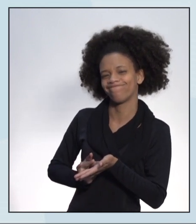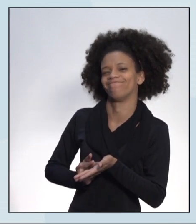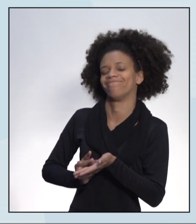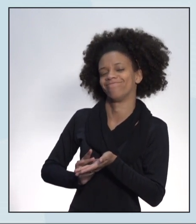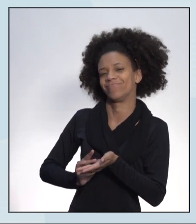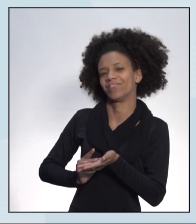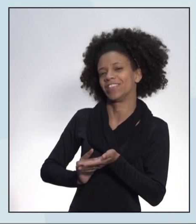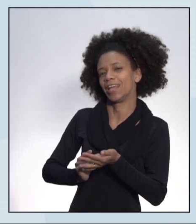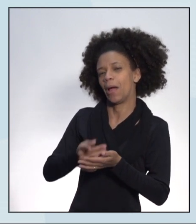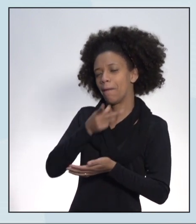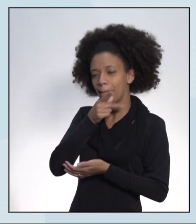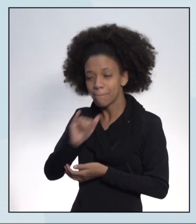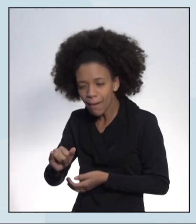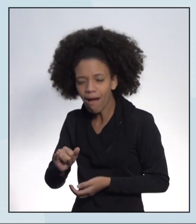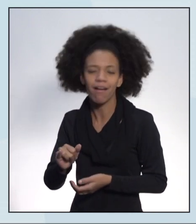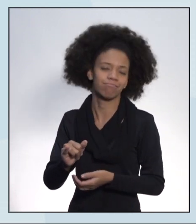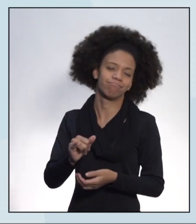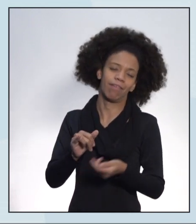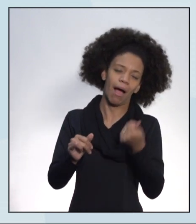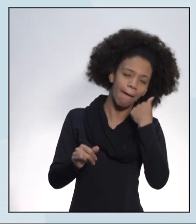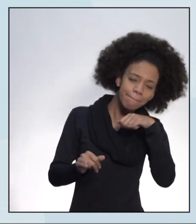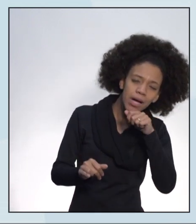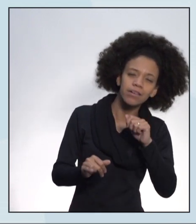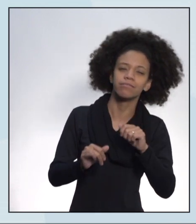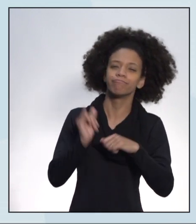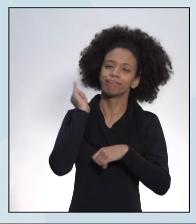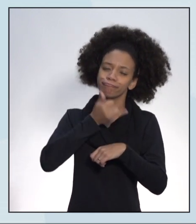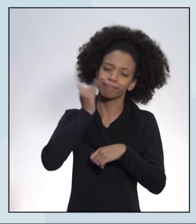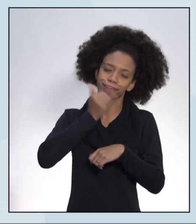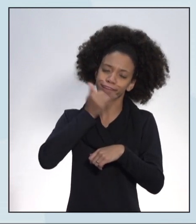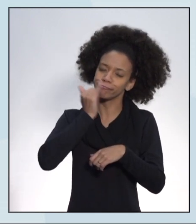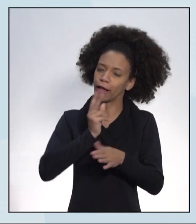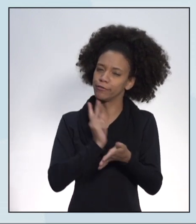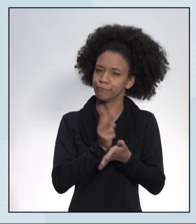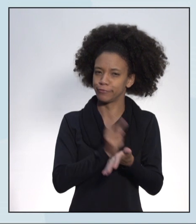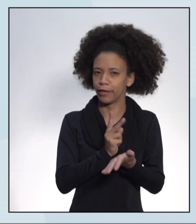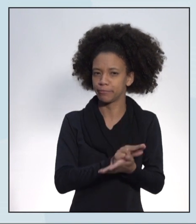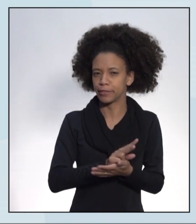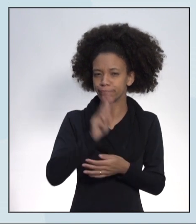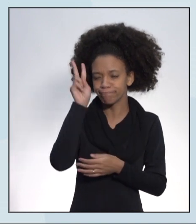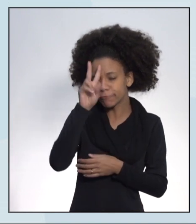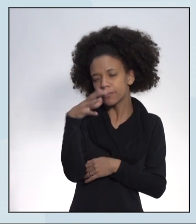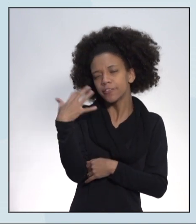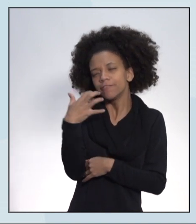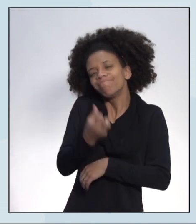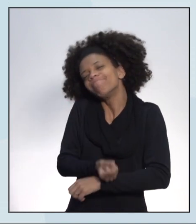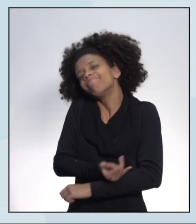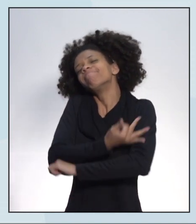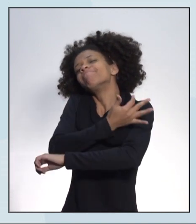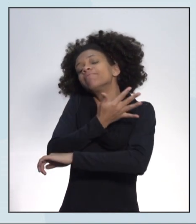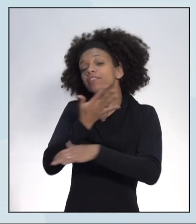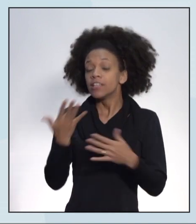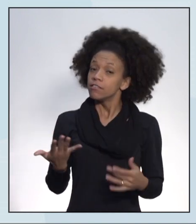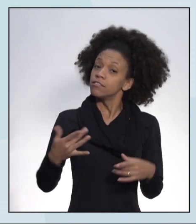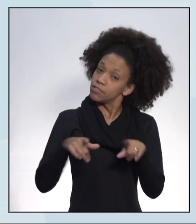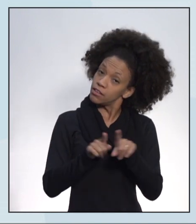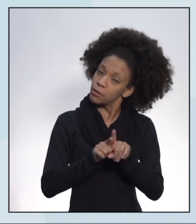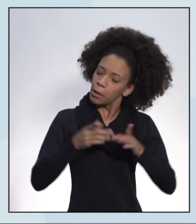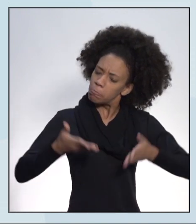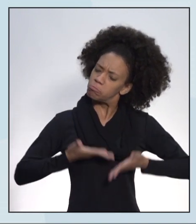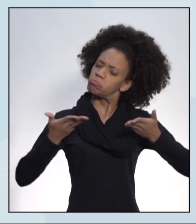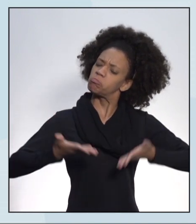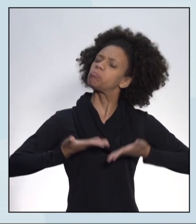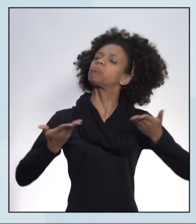muitas histórias, né? Sempre. Histórias que nos fascinam, que nos emocionam, que nos fazem refletir e que nos motivam a sermos